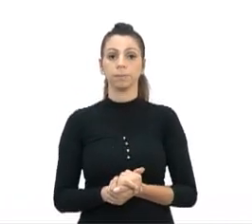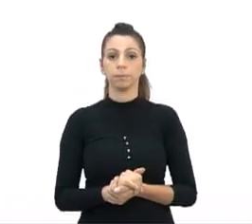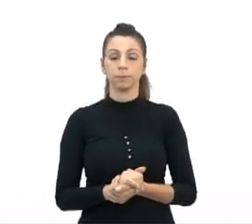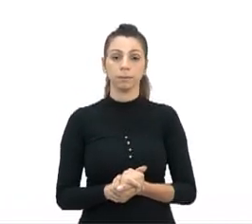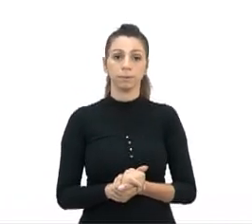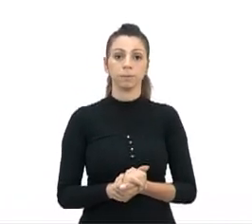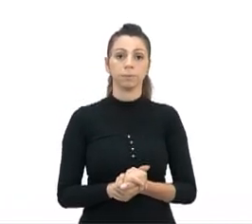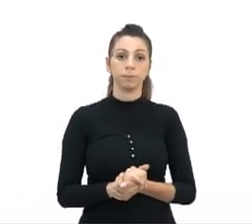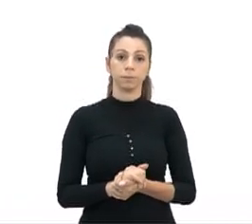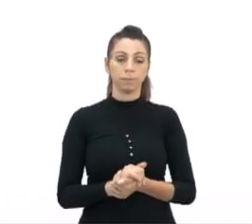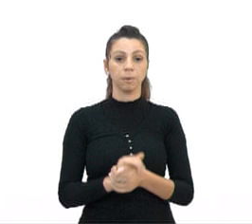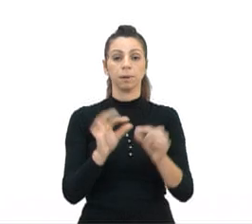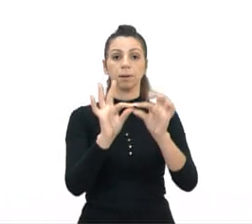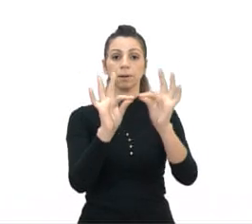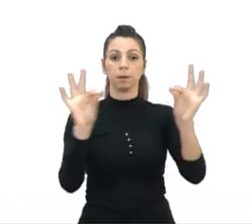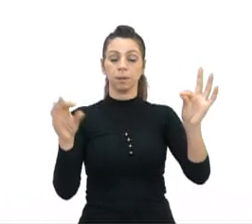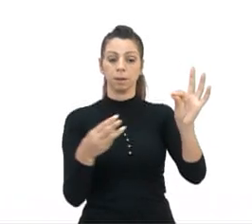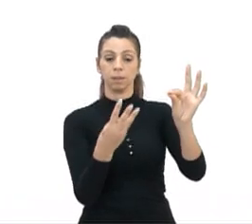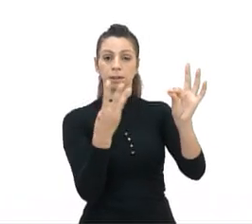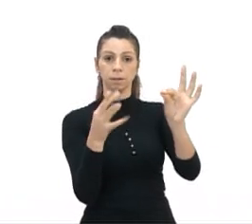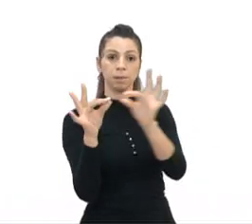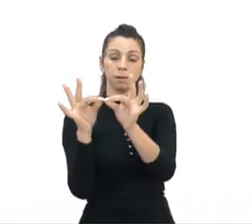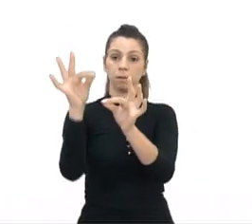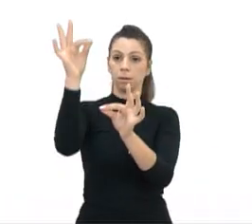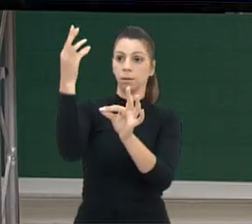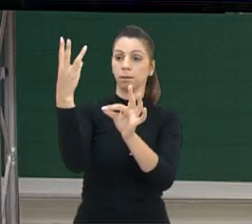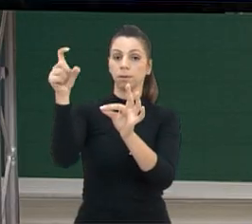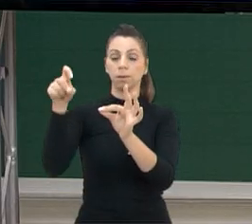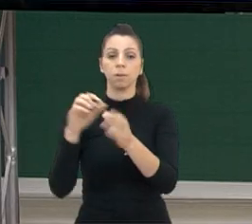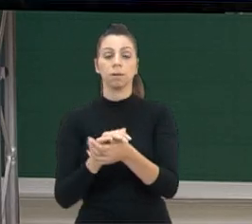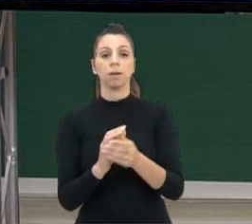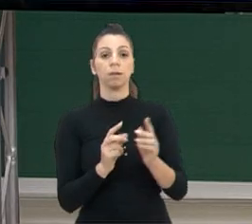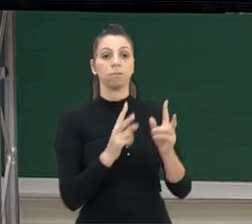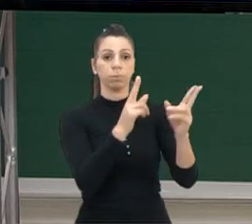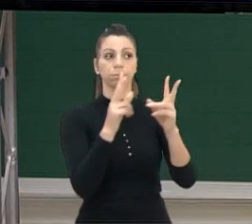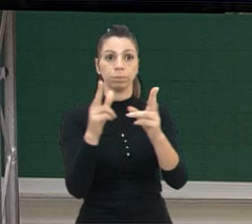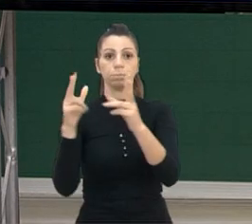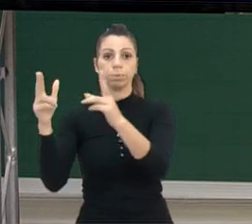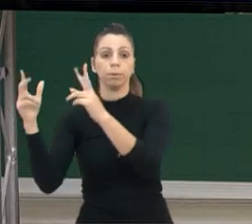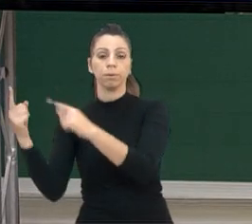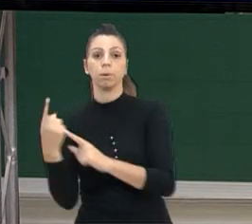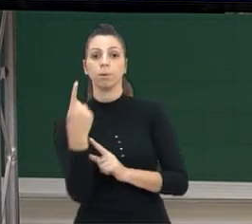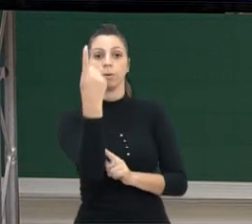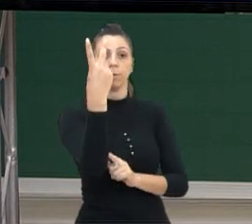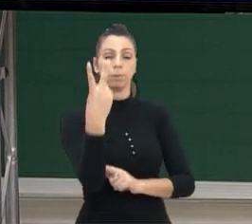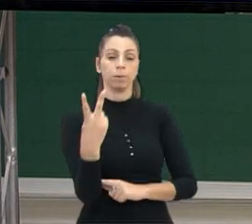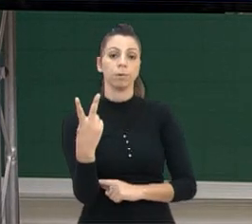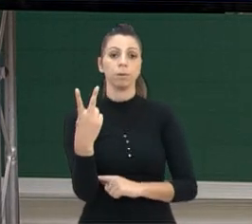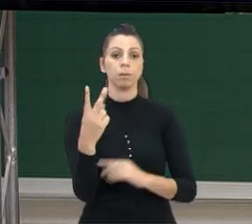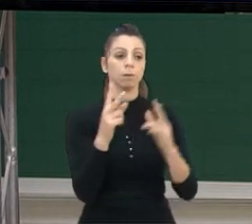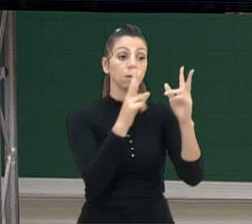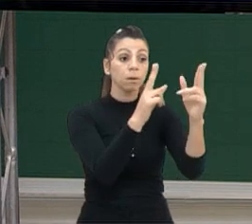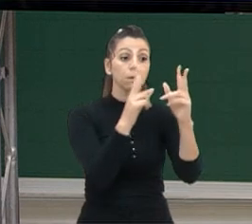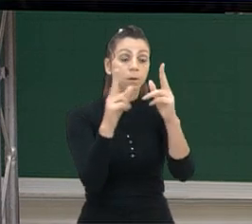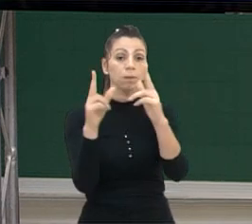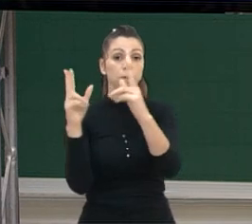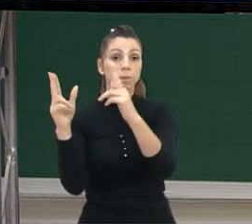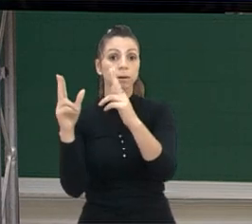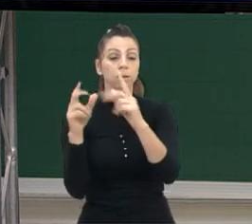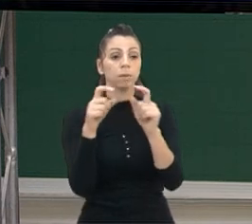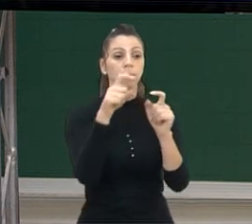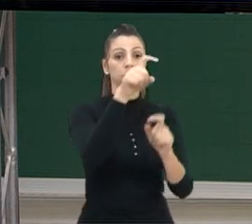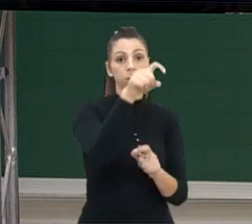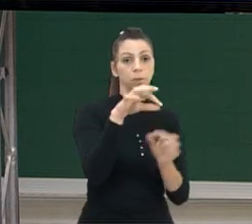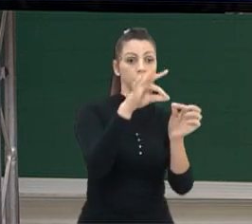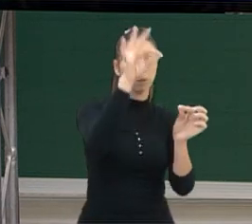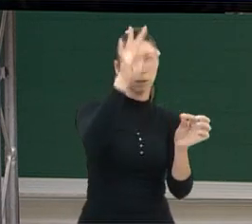medindo 3x. Aí você vai ter lá 12 quadradinhos. E esses 12 quadradinhos, cada um deles mede quanto? X por x,